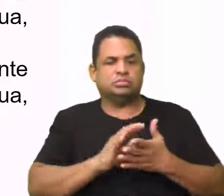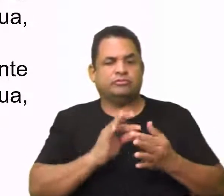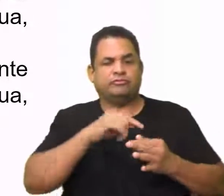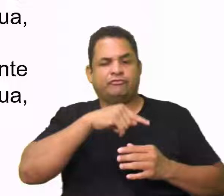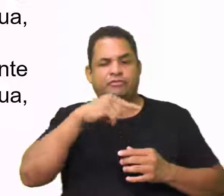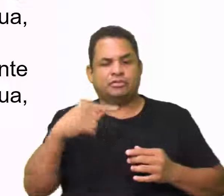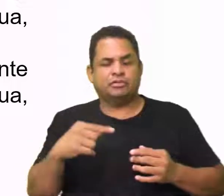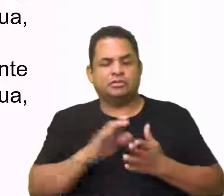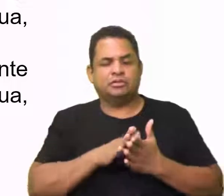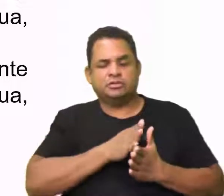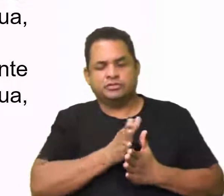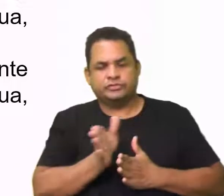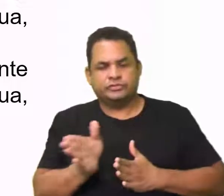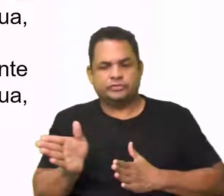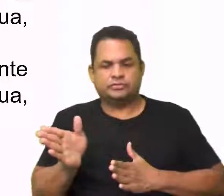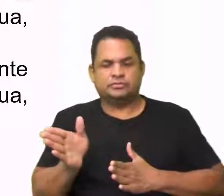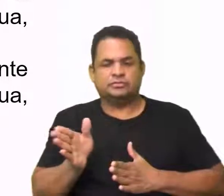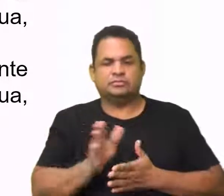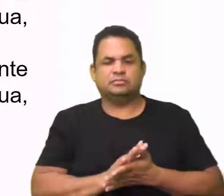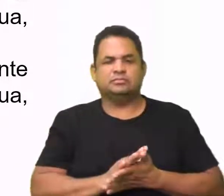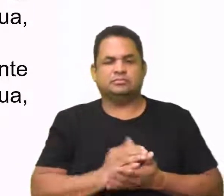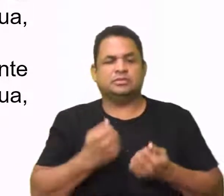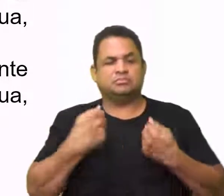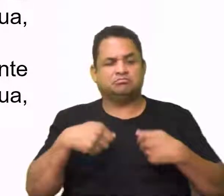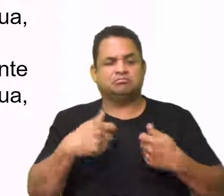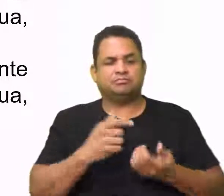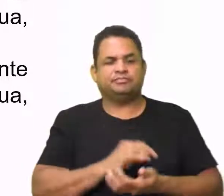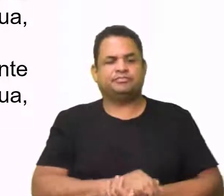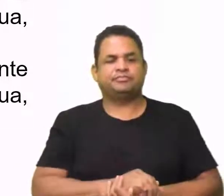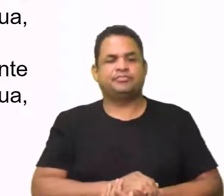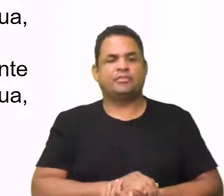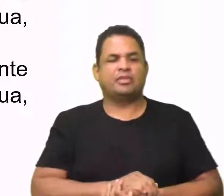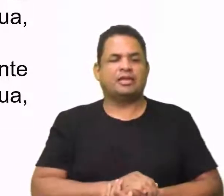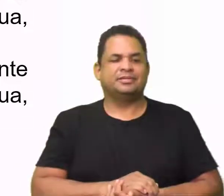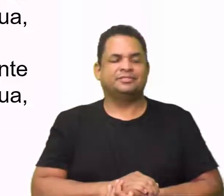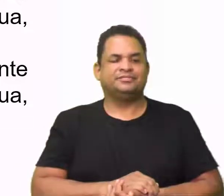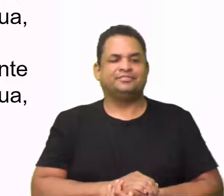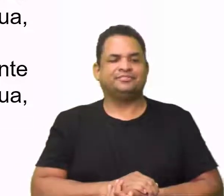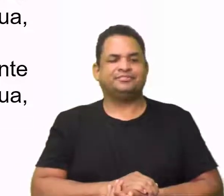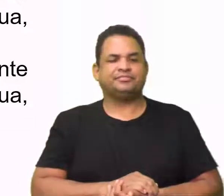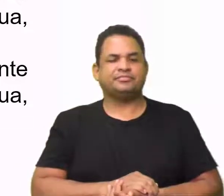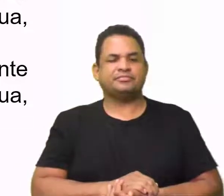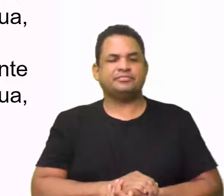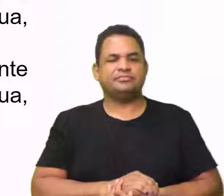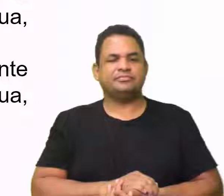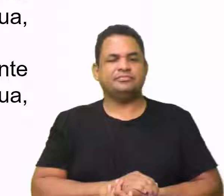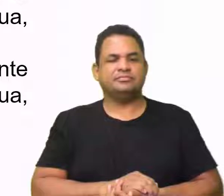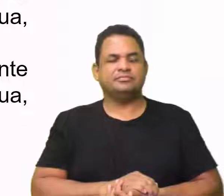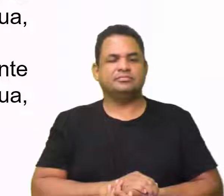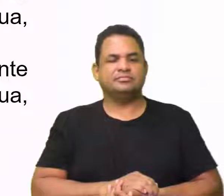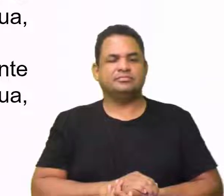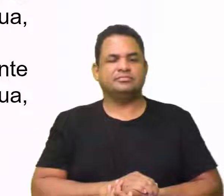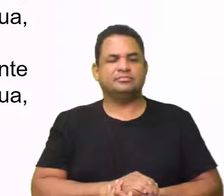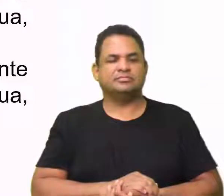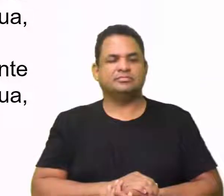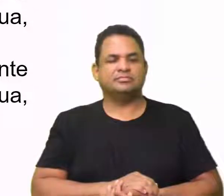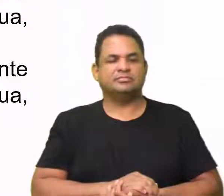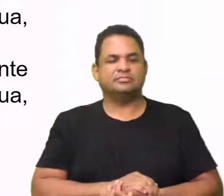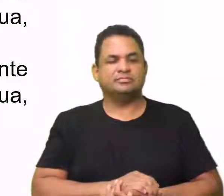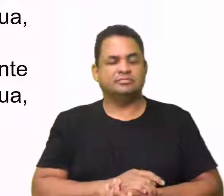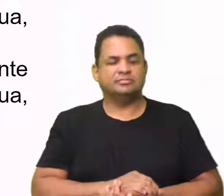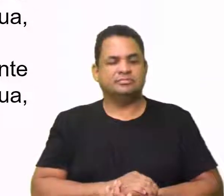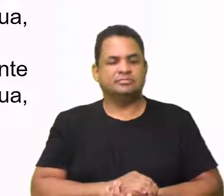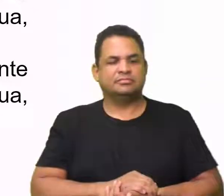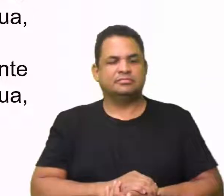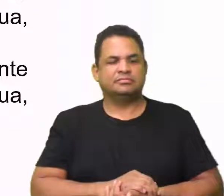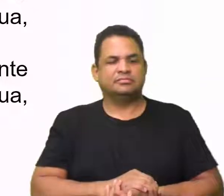sofra desvio. É possível, né? Essa aqui até agora... gotícula de água, né? Vamos ver se a outra...